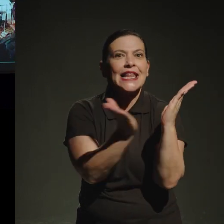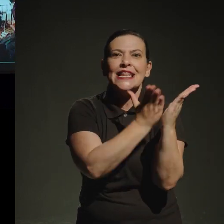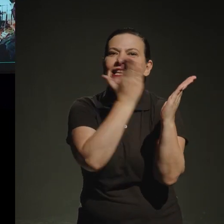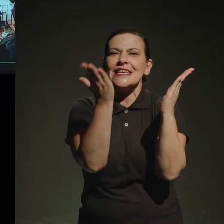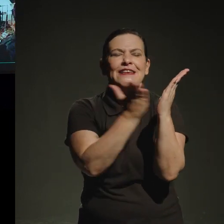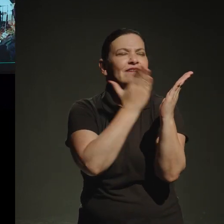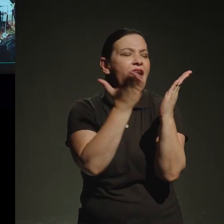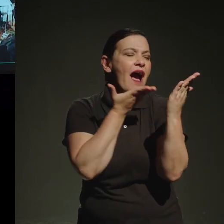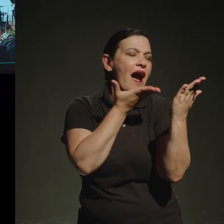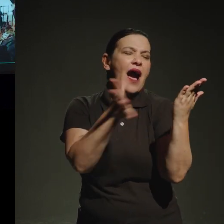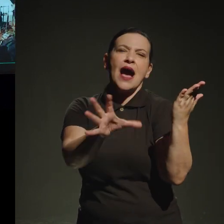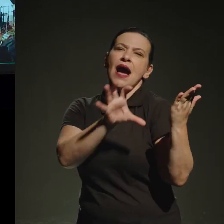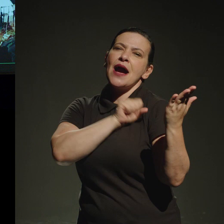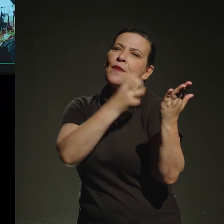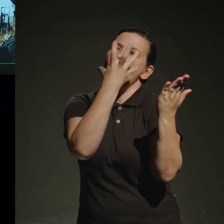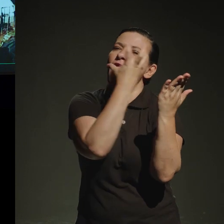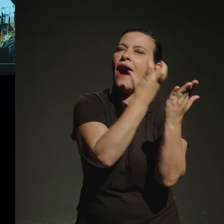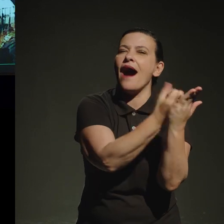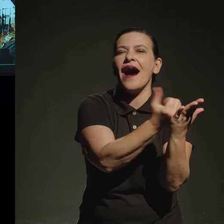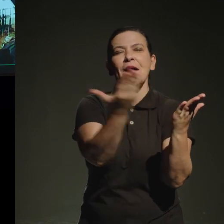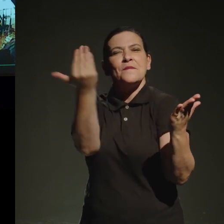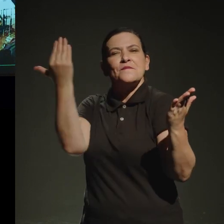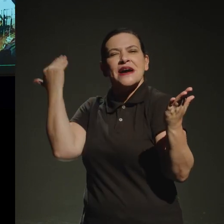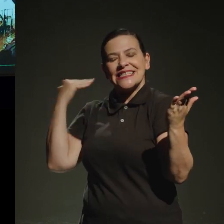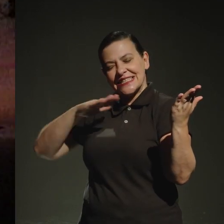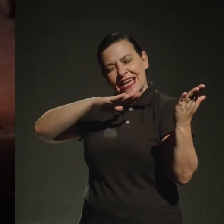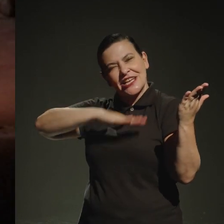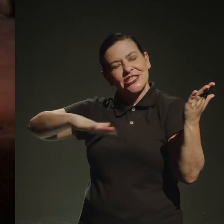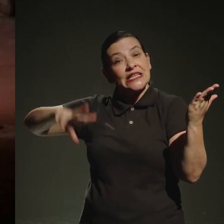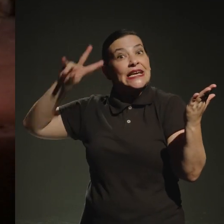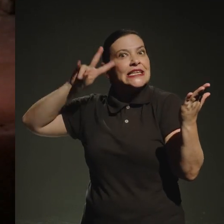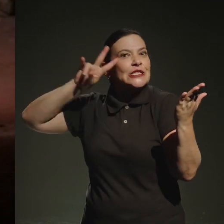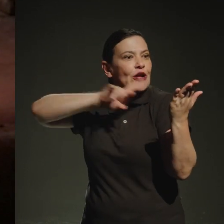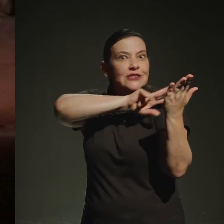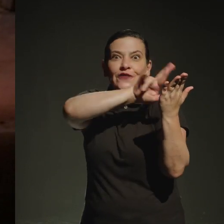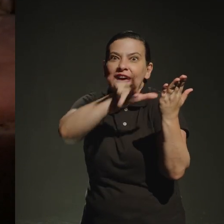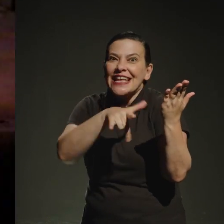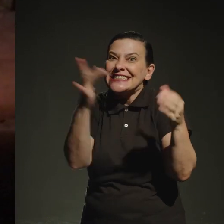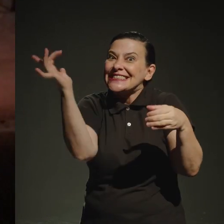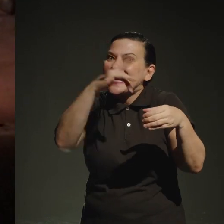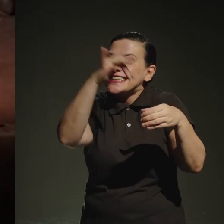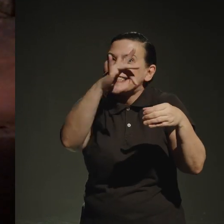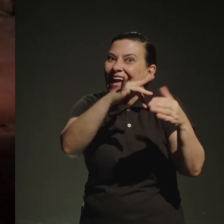o mundo lá de fora, esse maldito mundo que chamam de real. Nunca mais filas nos bancos,